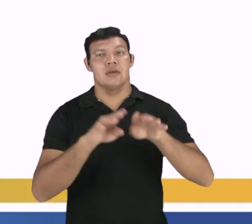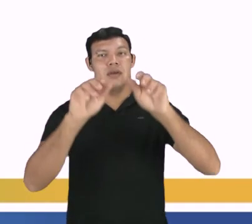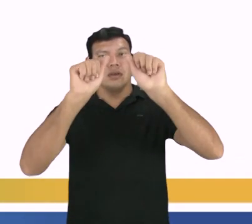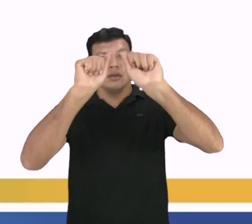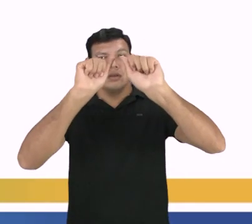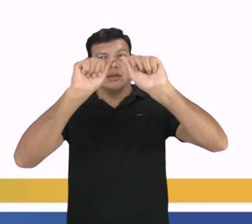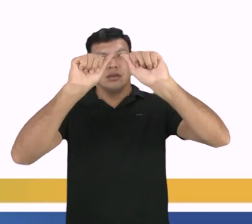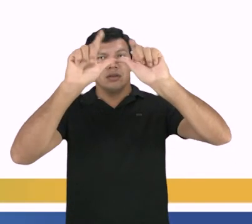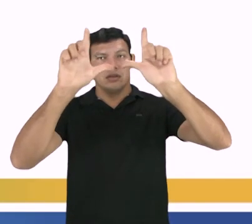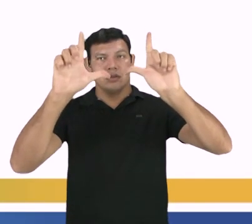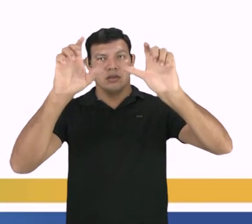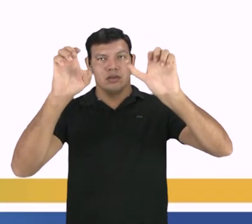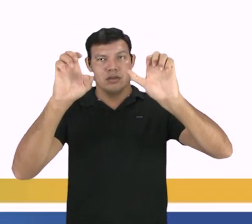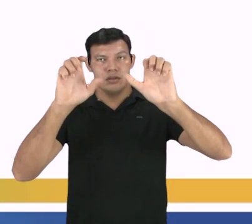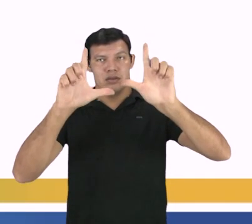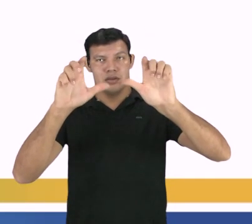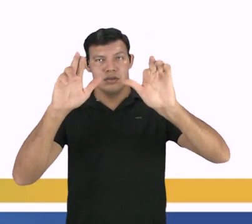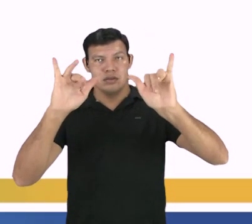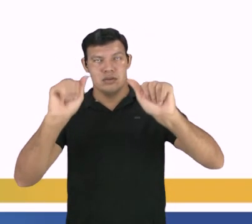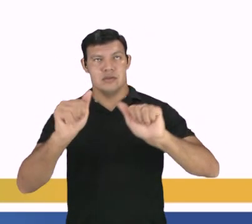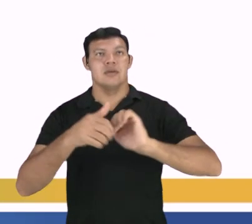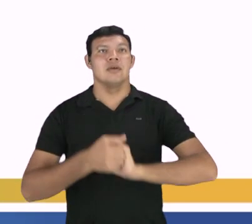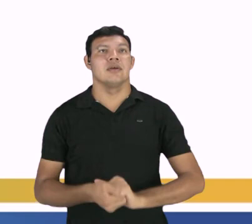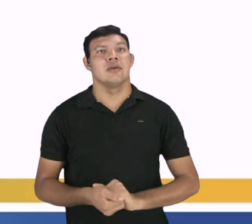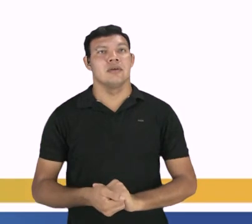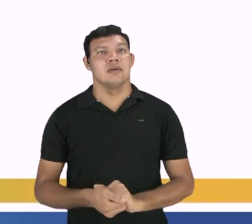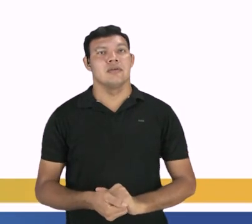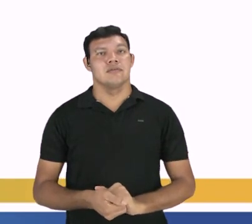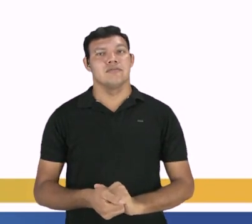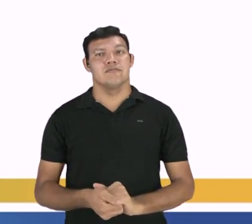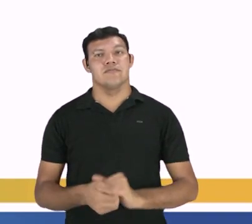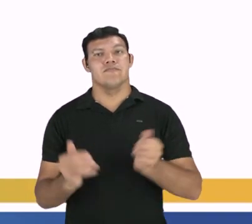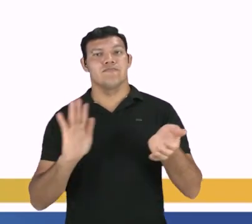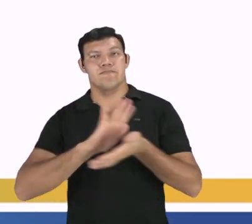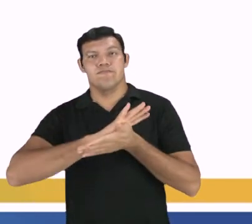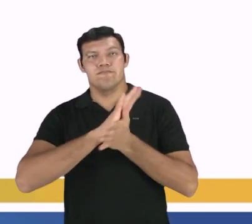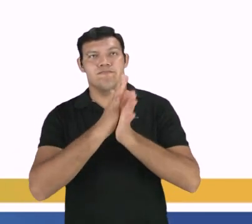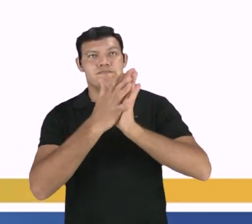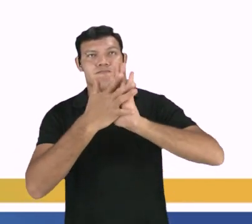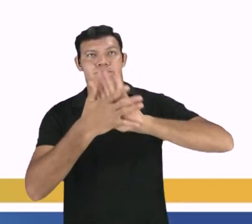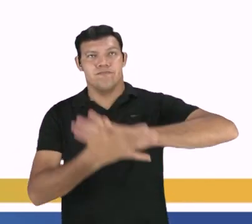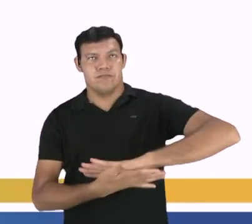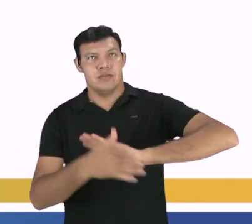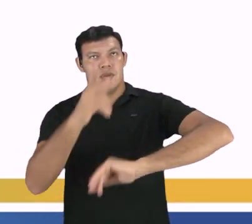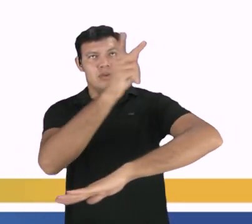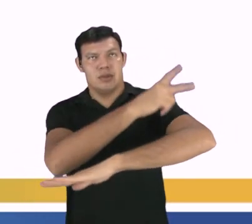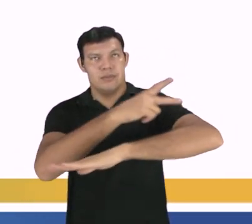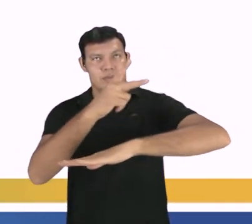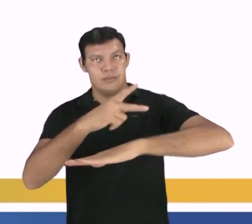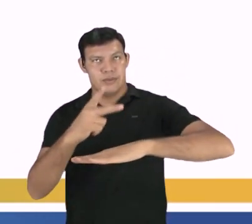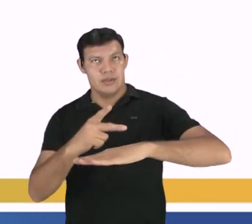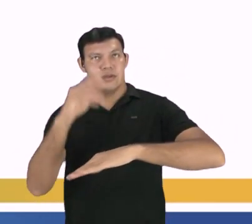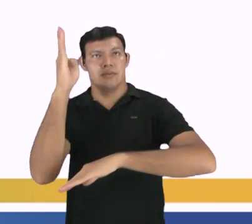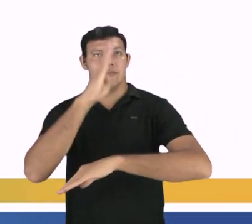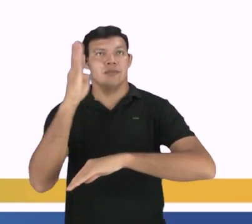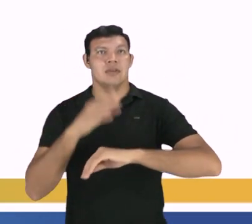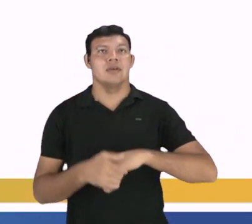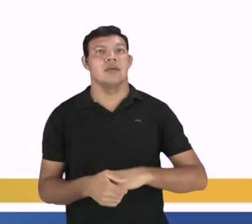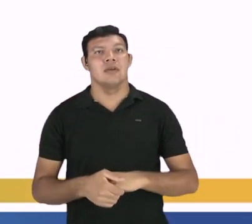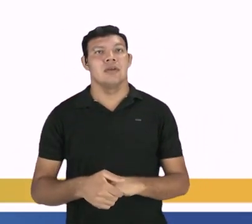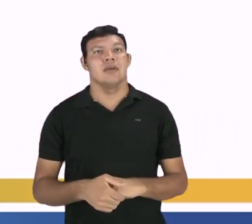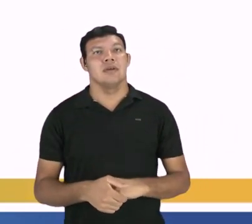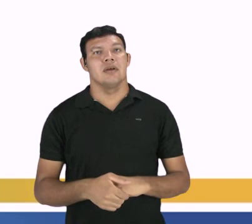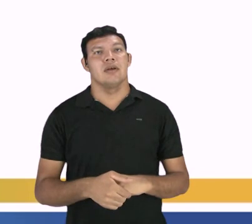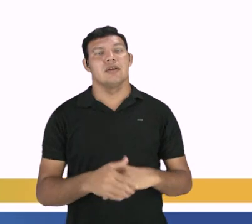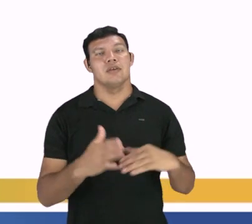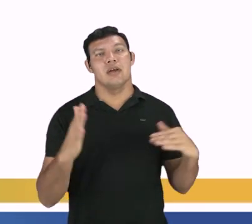Então a decadência aí do parnasianismo no Brasil, né, estendeu-se ali até a Semana de Arte Moderna, né, já entrando no